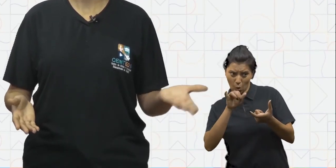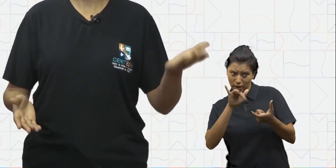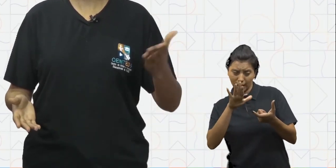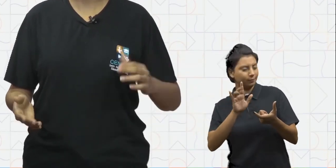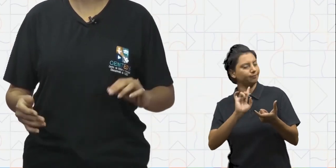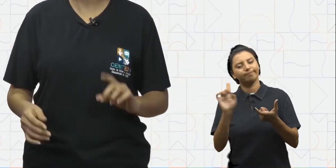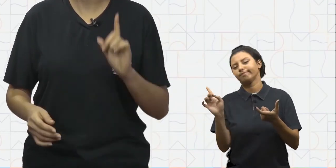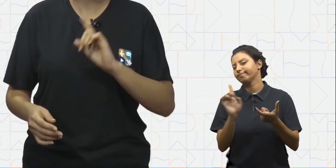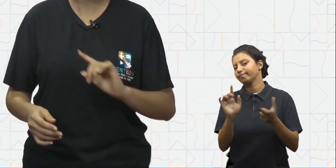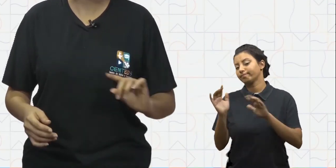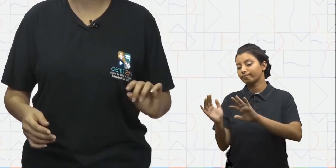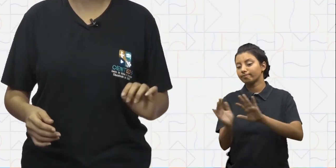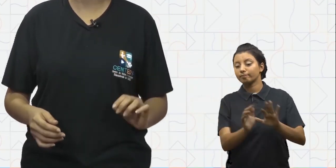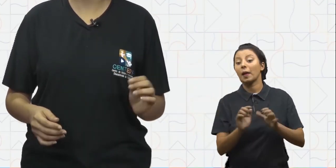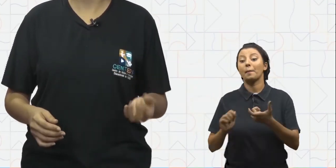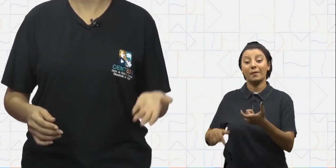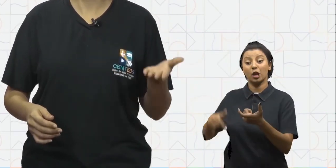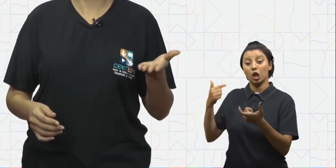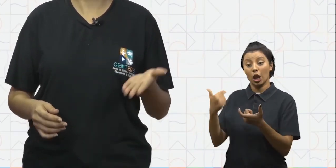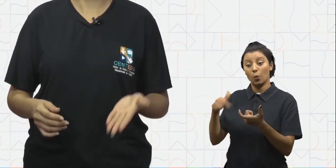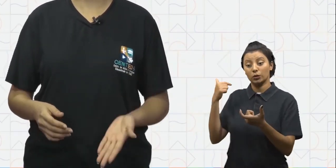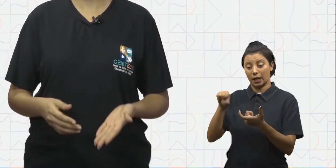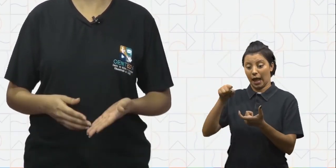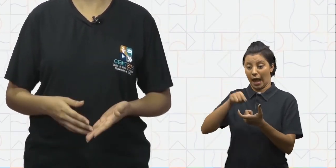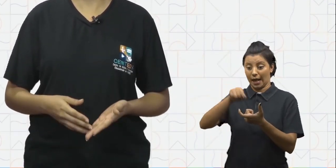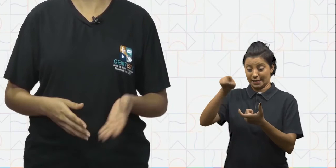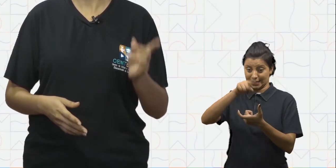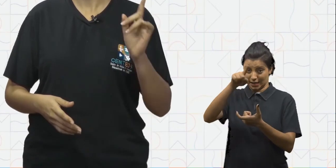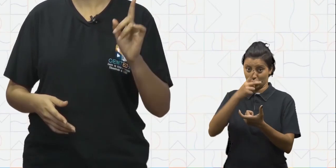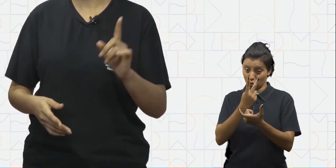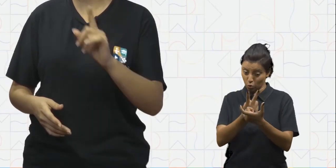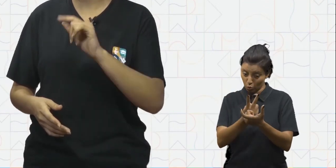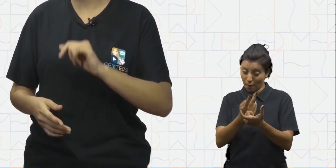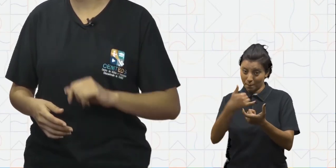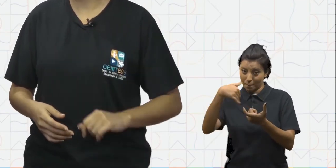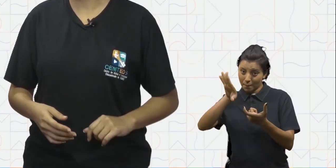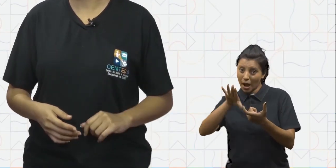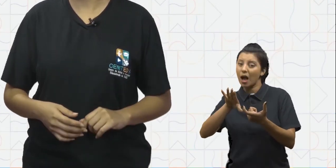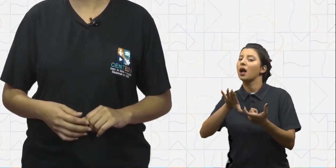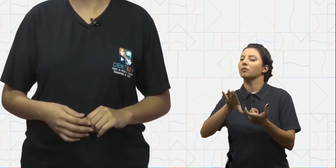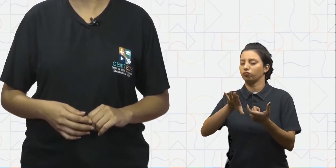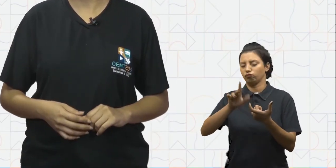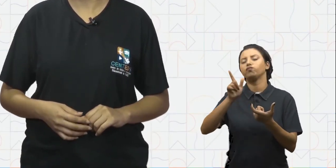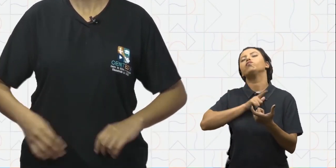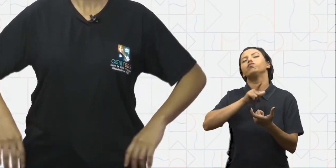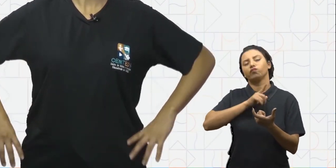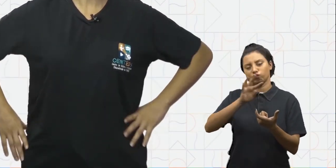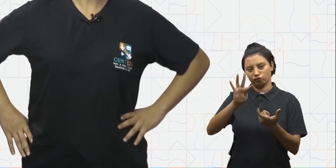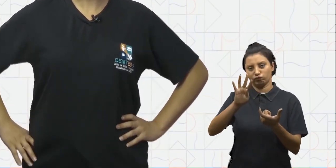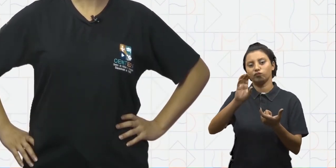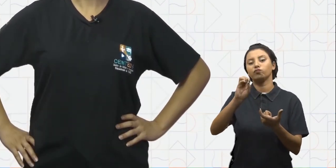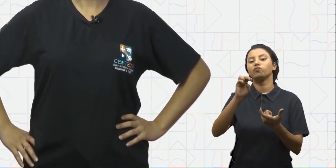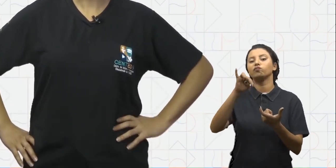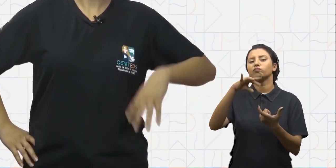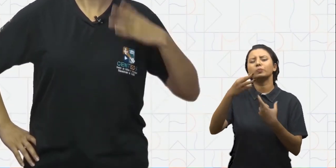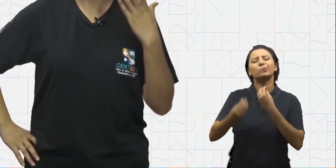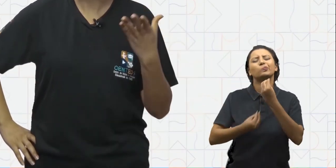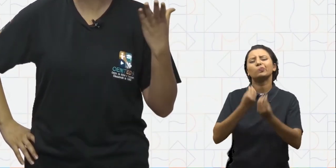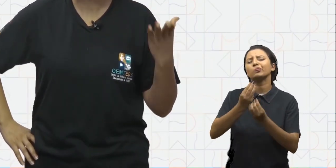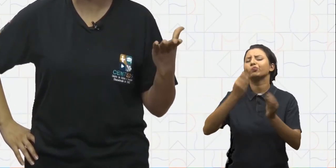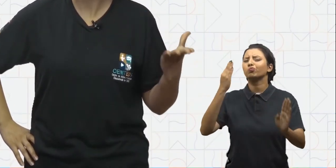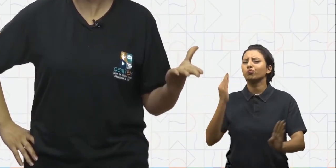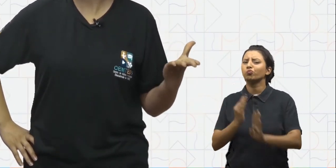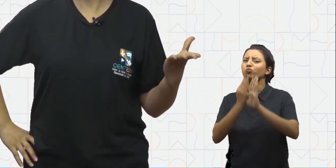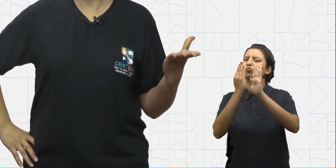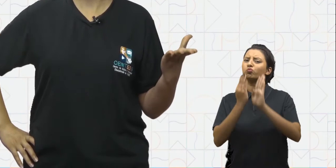tônica. As palavras não acentuadas, a partir de 2 sílabas, sempre terão sílaba tônica. E como descobrir qual